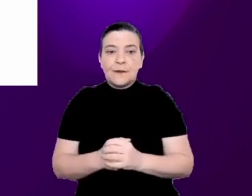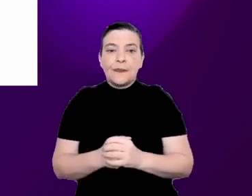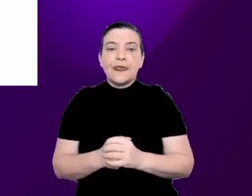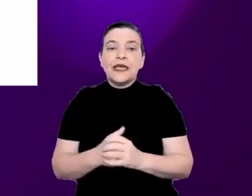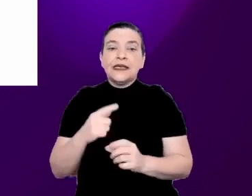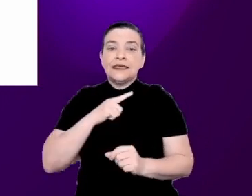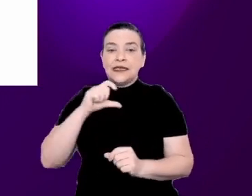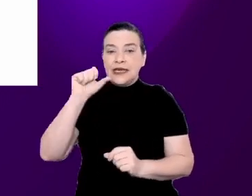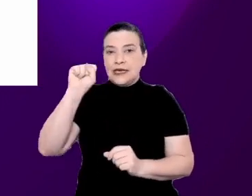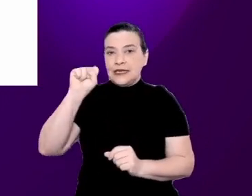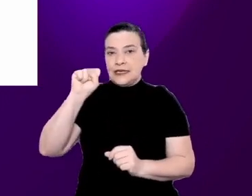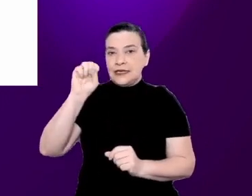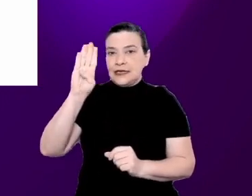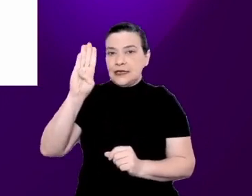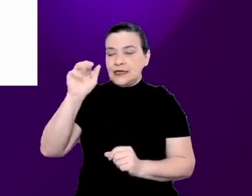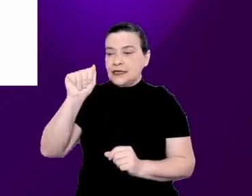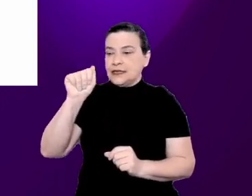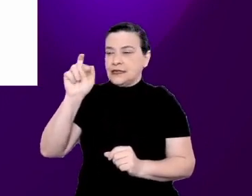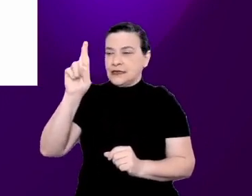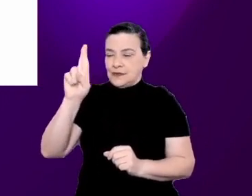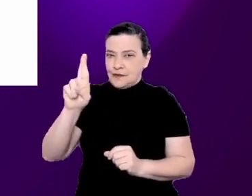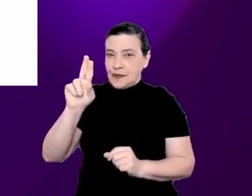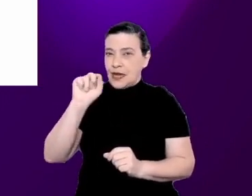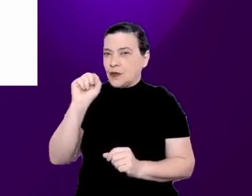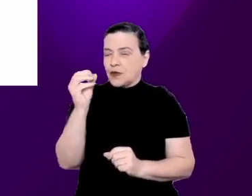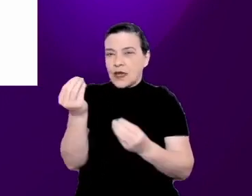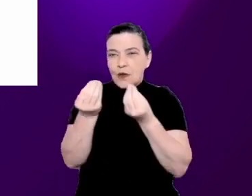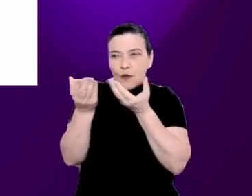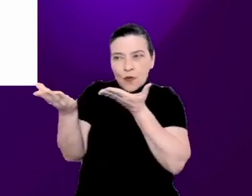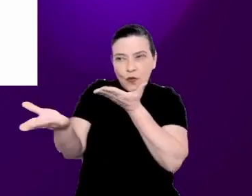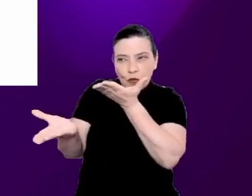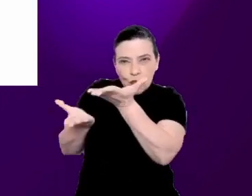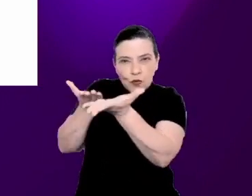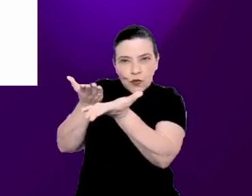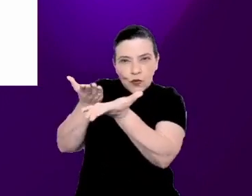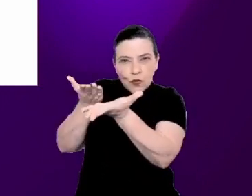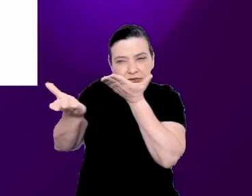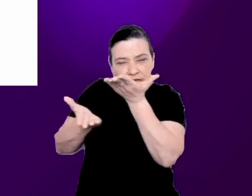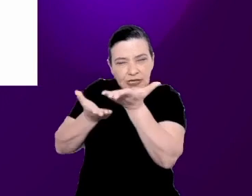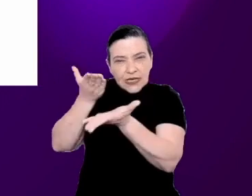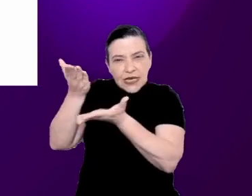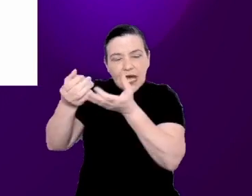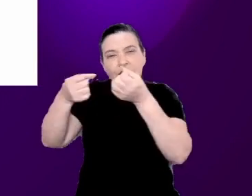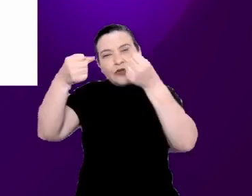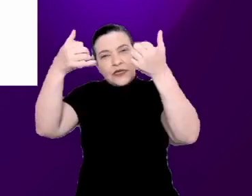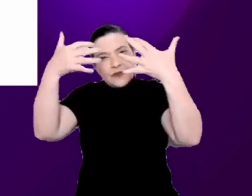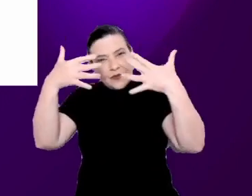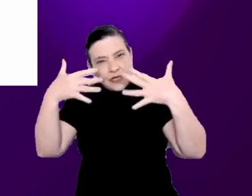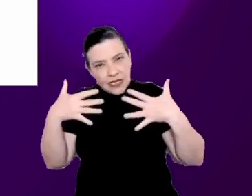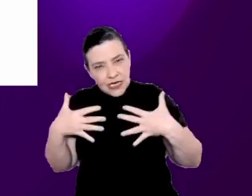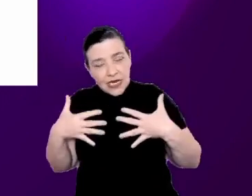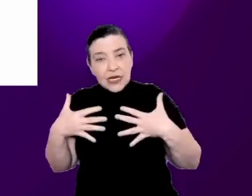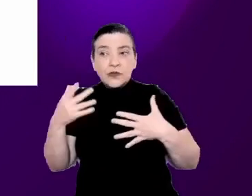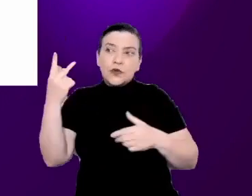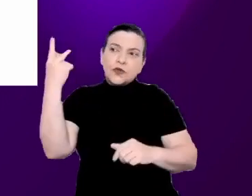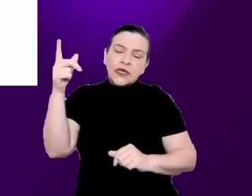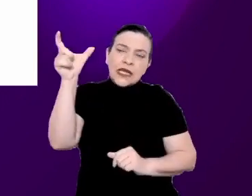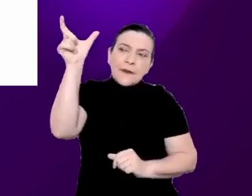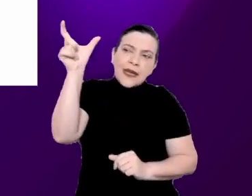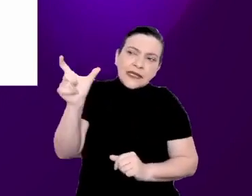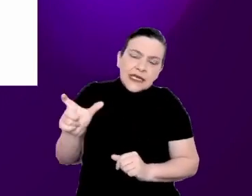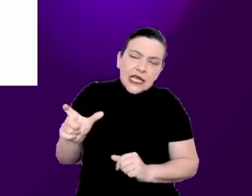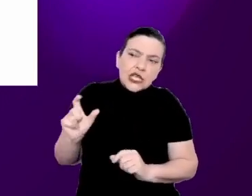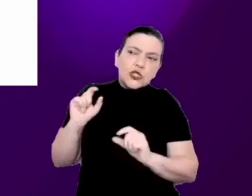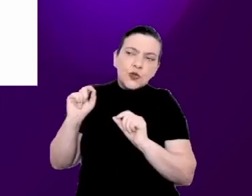delas, é a nossa forma de transição do cuidado sistematizada, trazendo a situação do paciente, trazendo